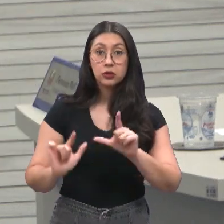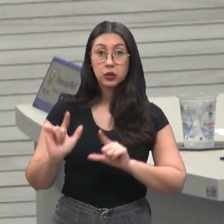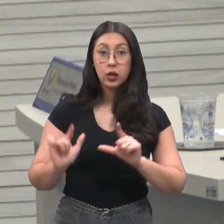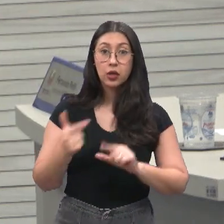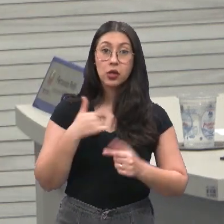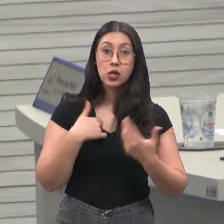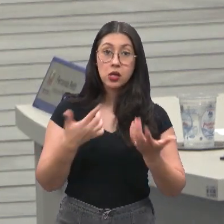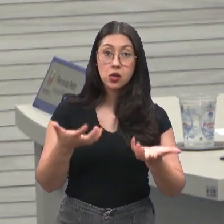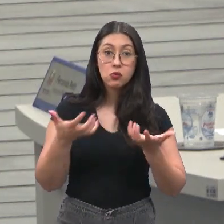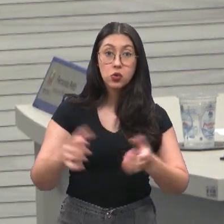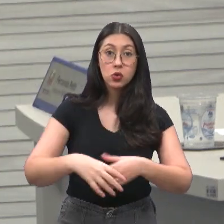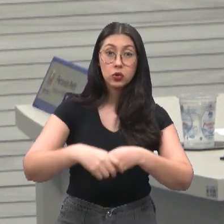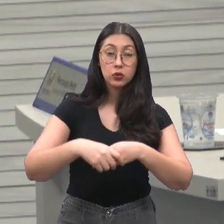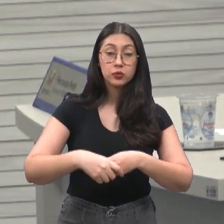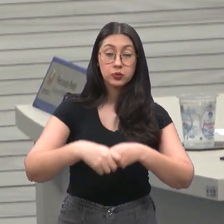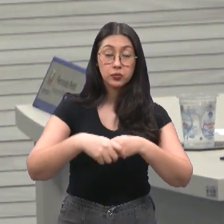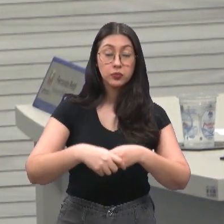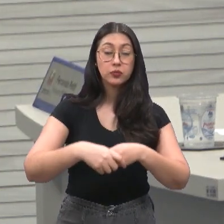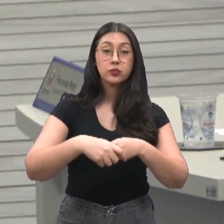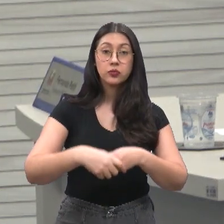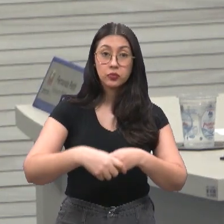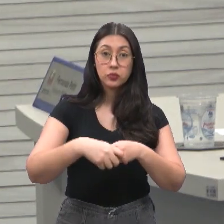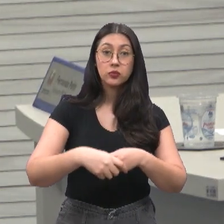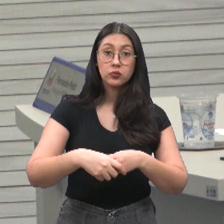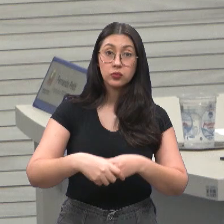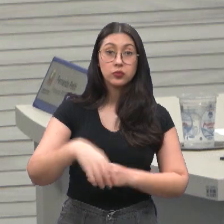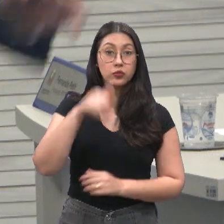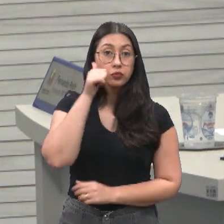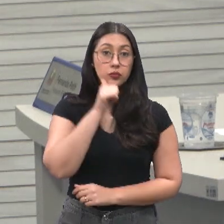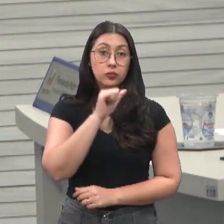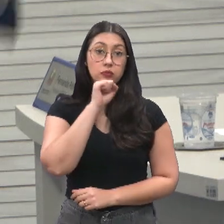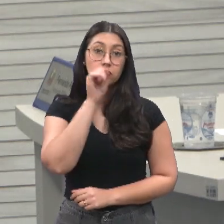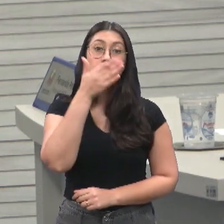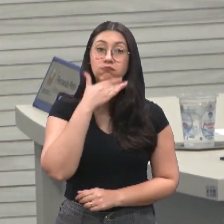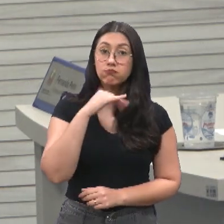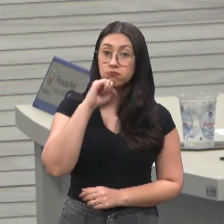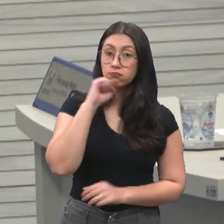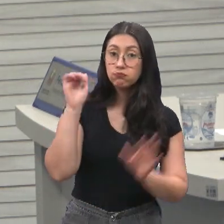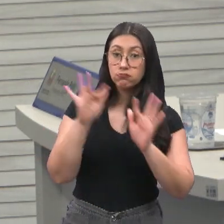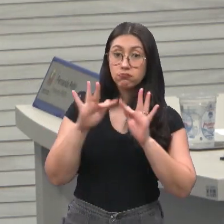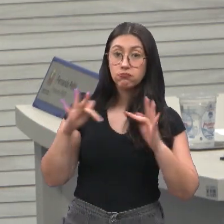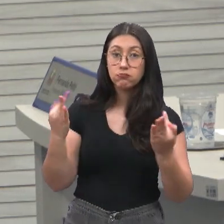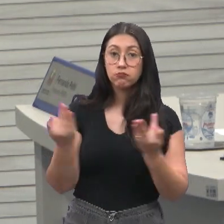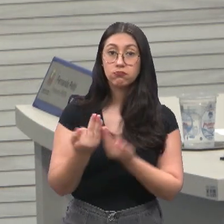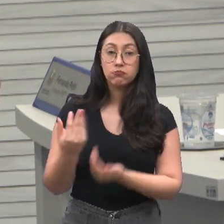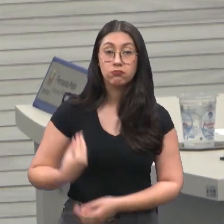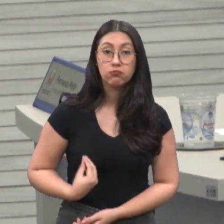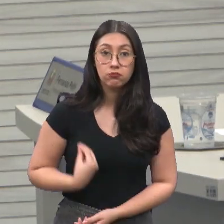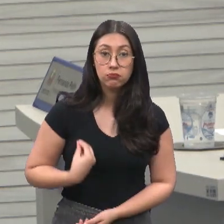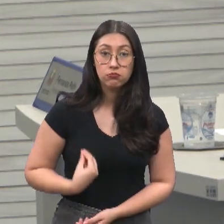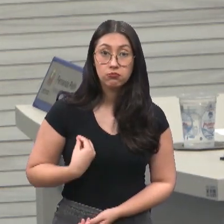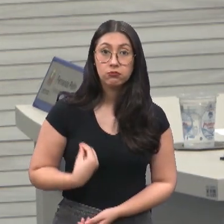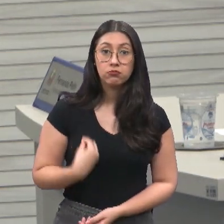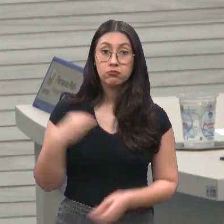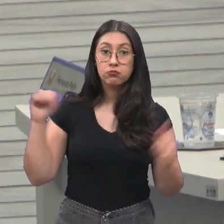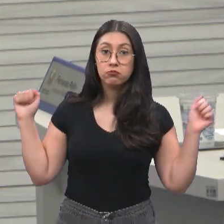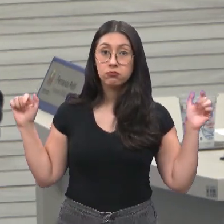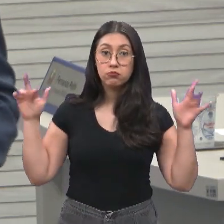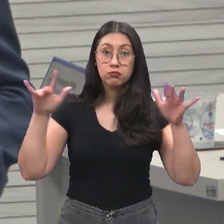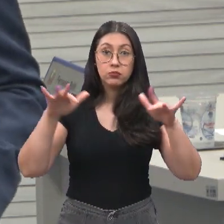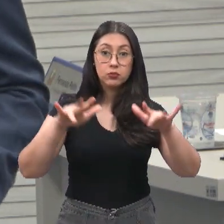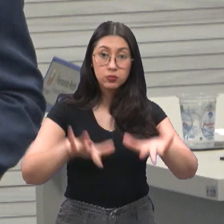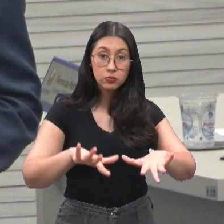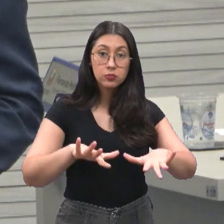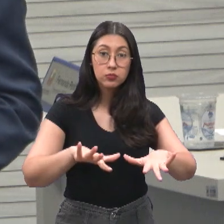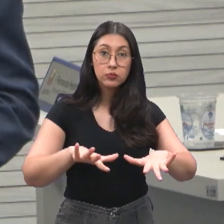de cumprimentar hoje a todos os pais, mães, famílias que estão aqui presentes na galeria, que fizeram presente na